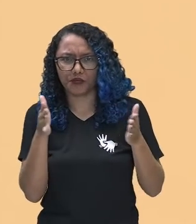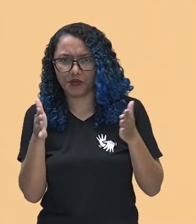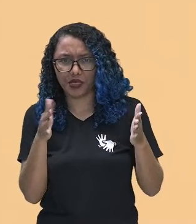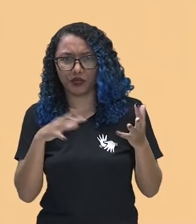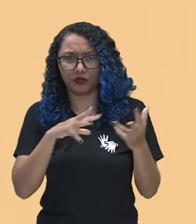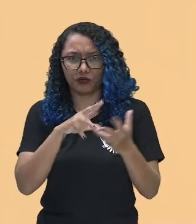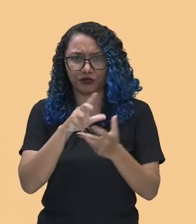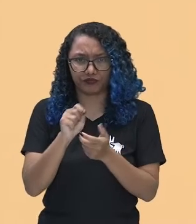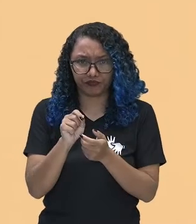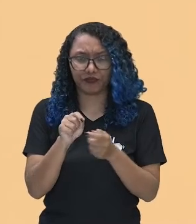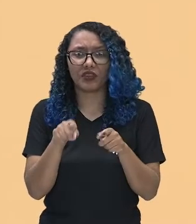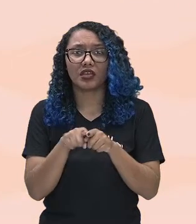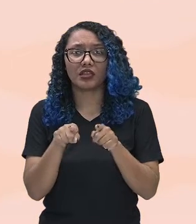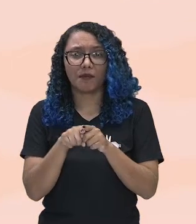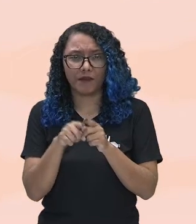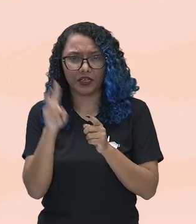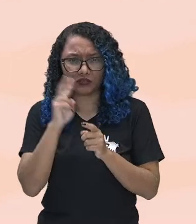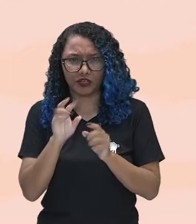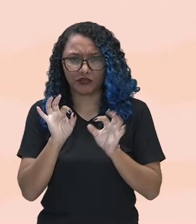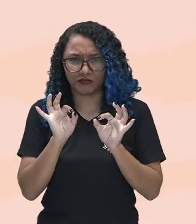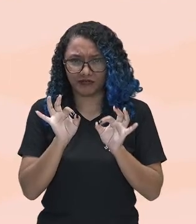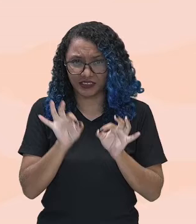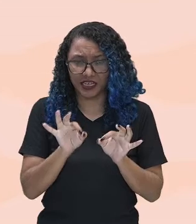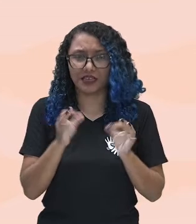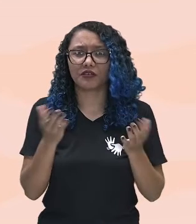Então, vamos assistir.